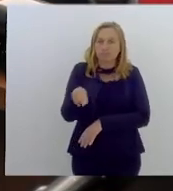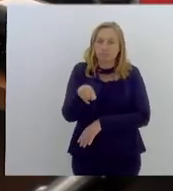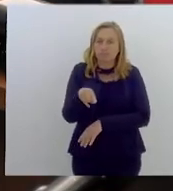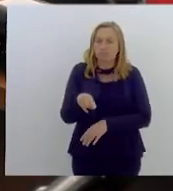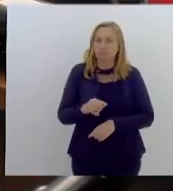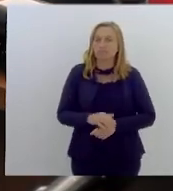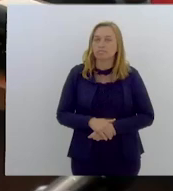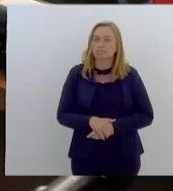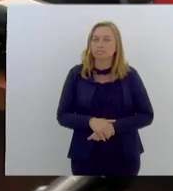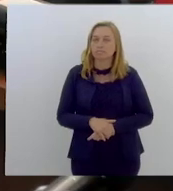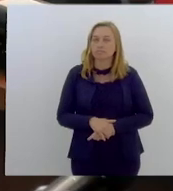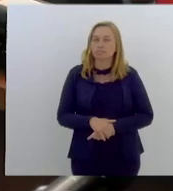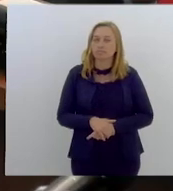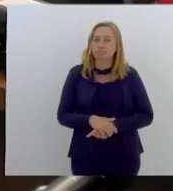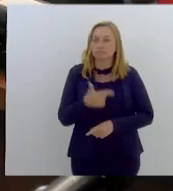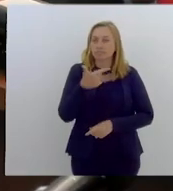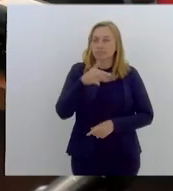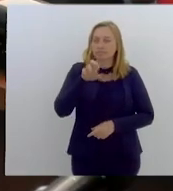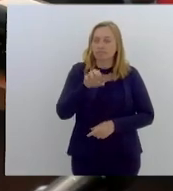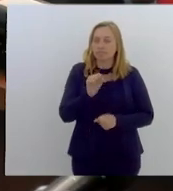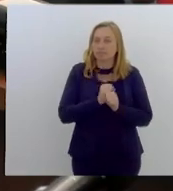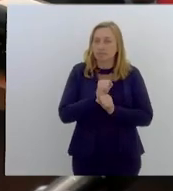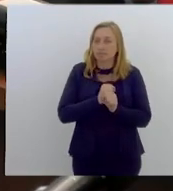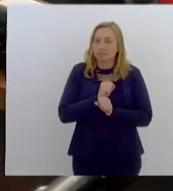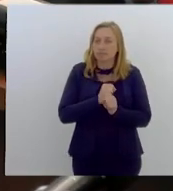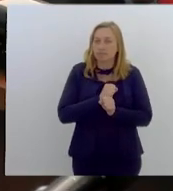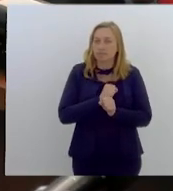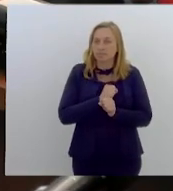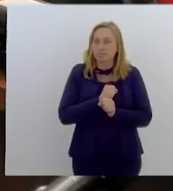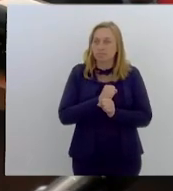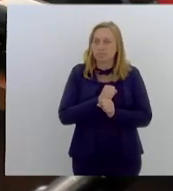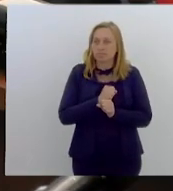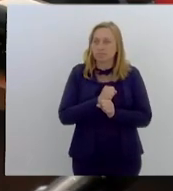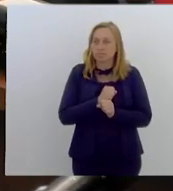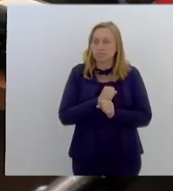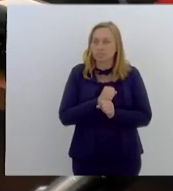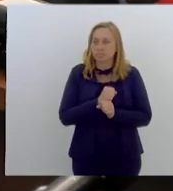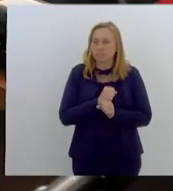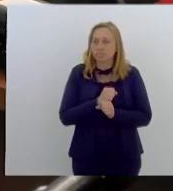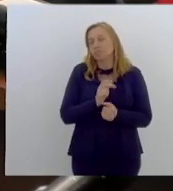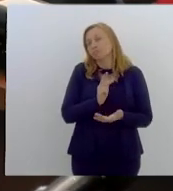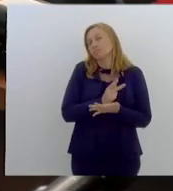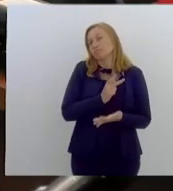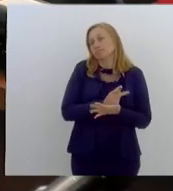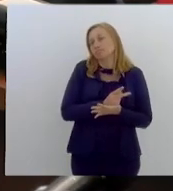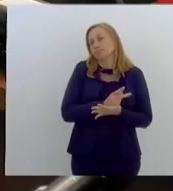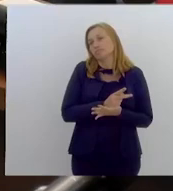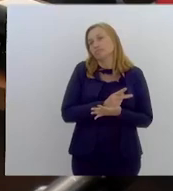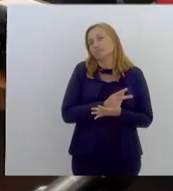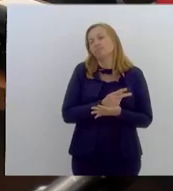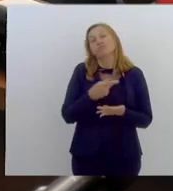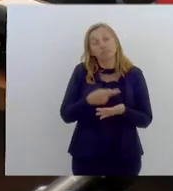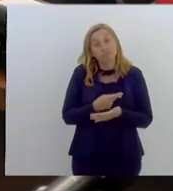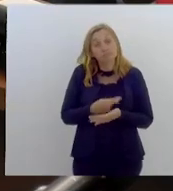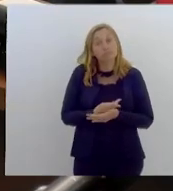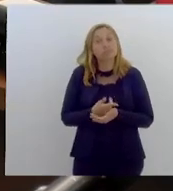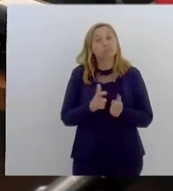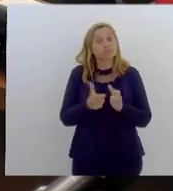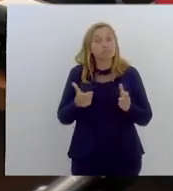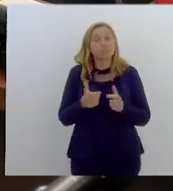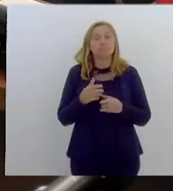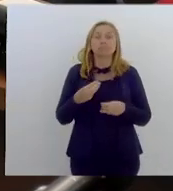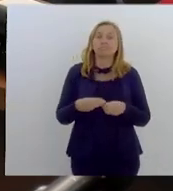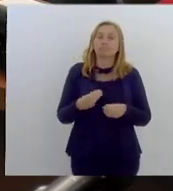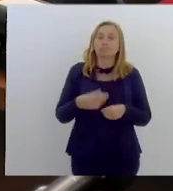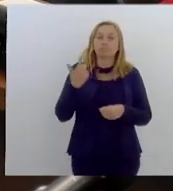divisão há 25 anos. Isso é uma distorção. É uma distorção tão grande que o